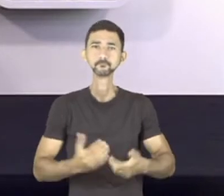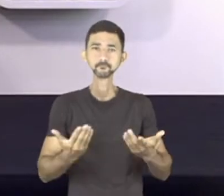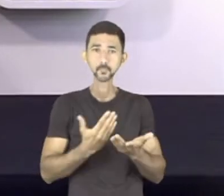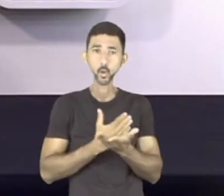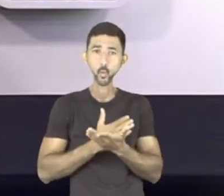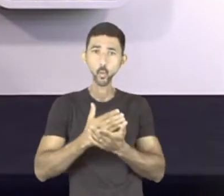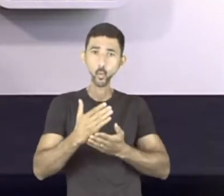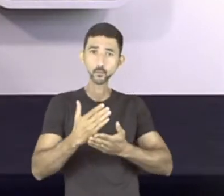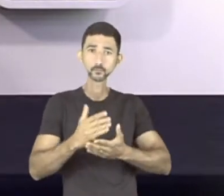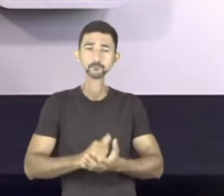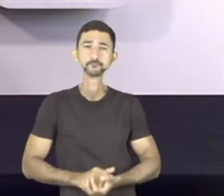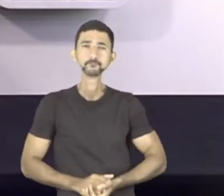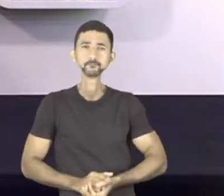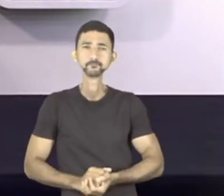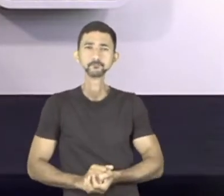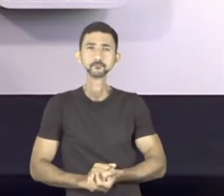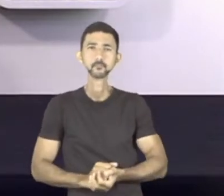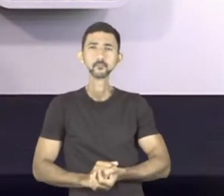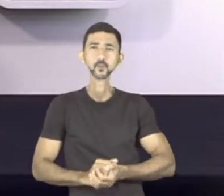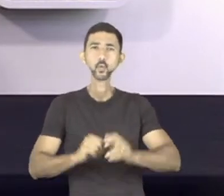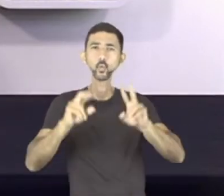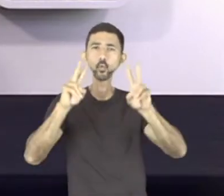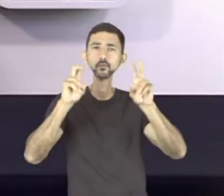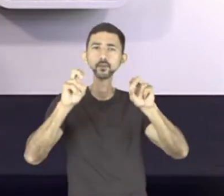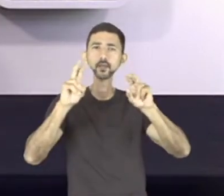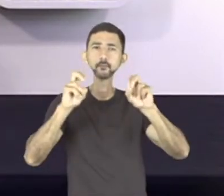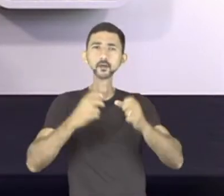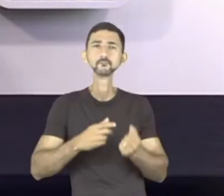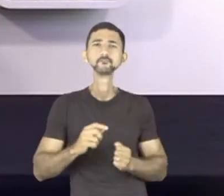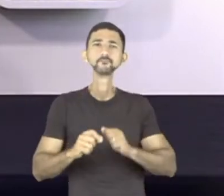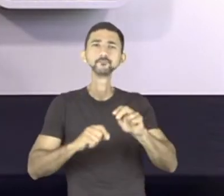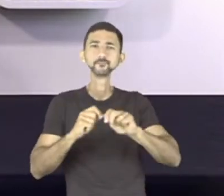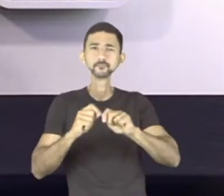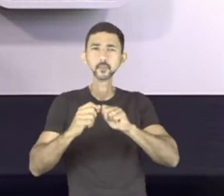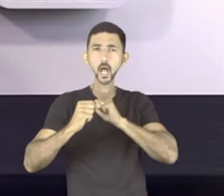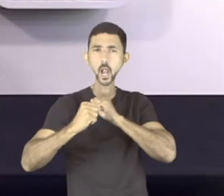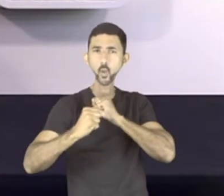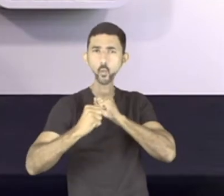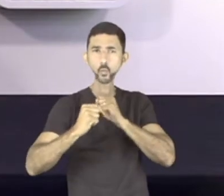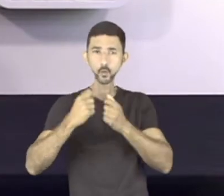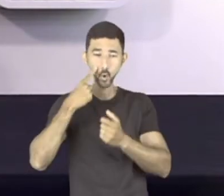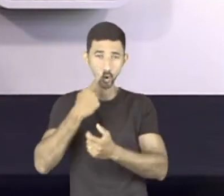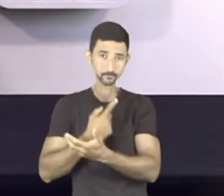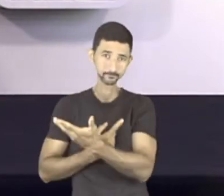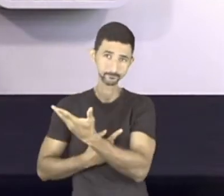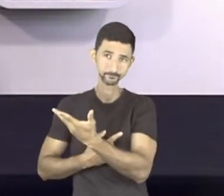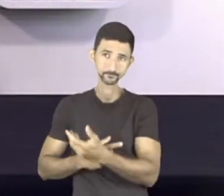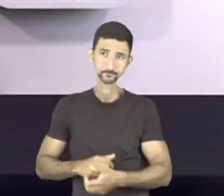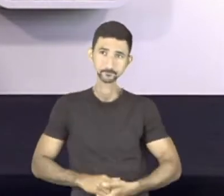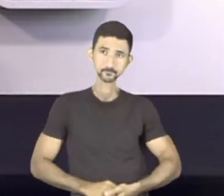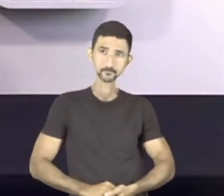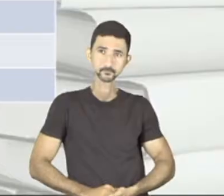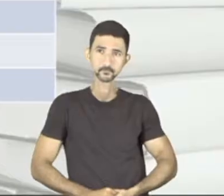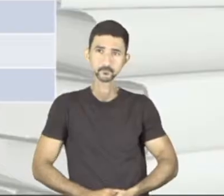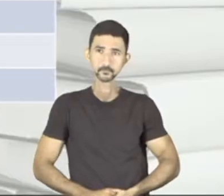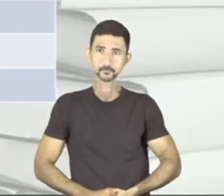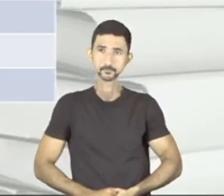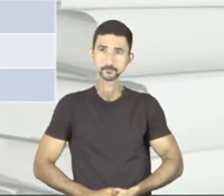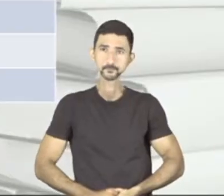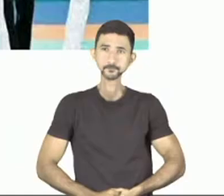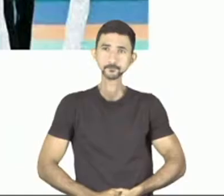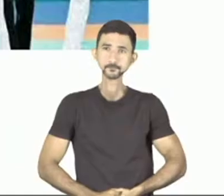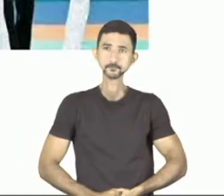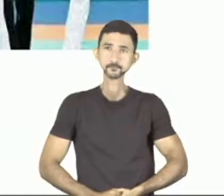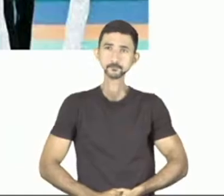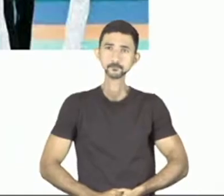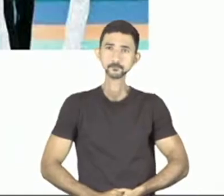iniciar o nosso próximo subtema, que é as lutas de golpes, tá? Deixa eu mostrar aqui para vocês, vamos para a nossa tela.